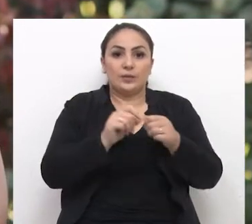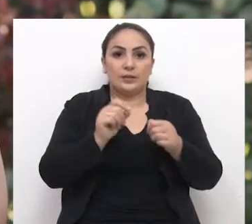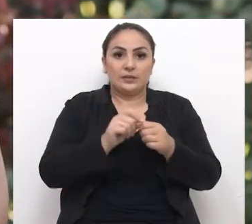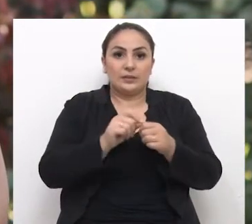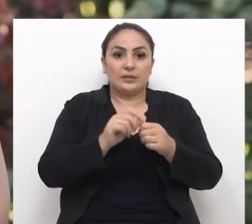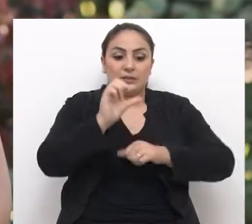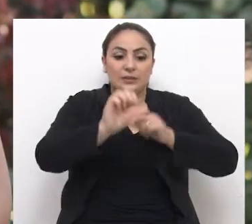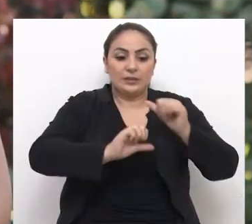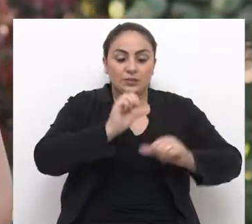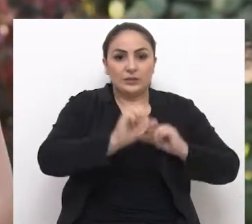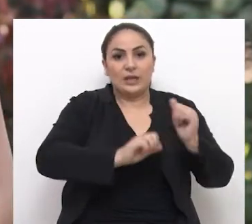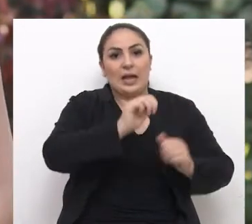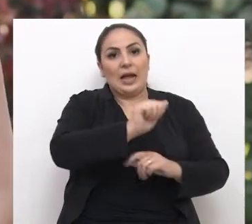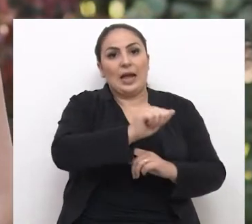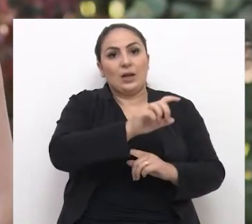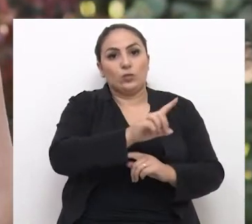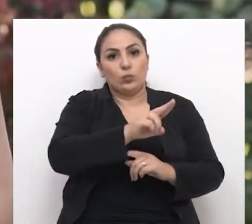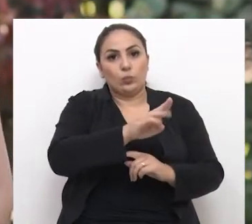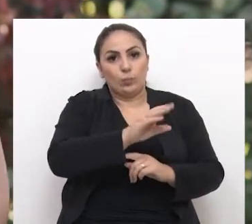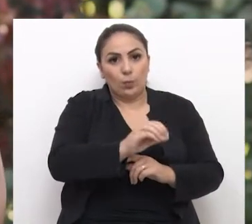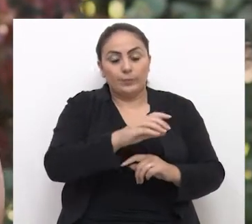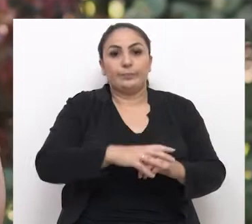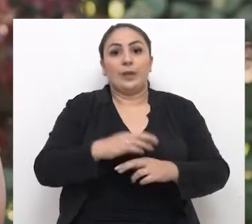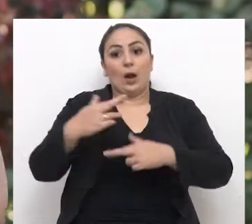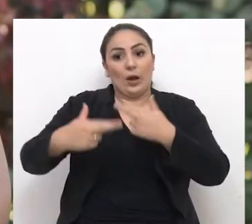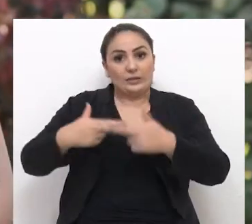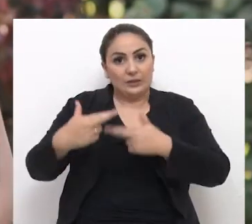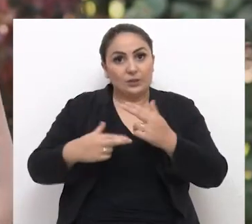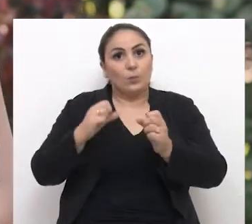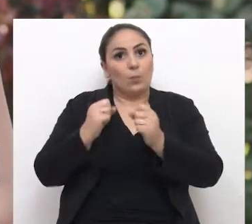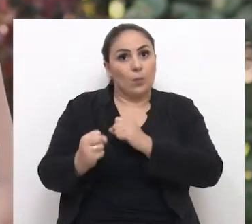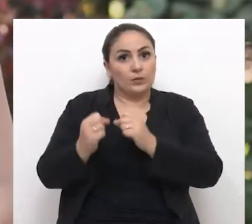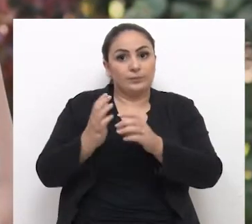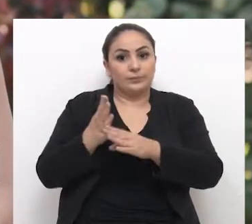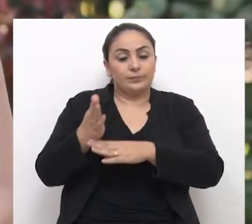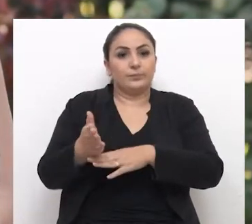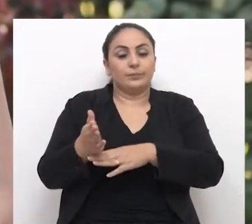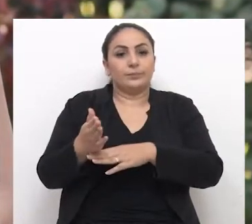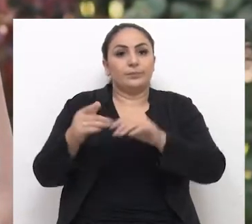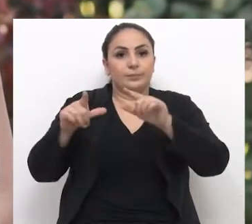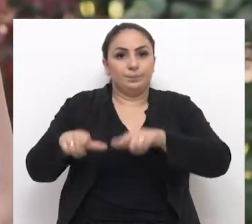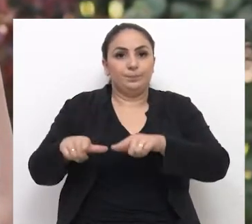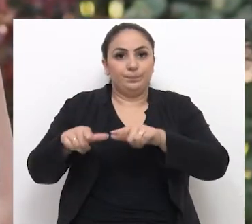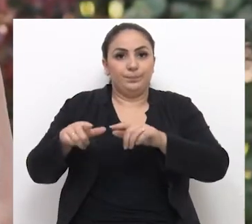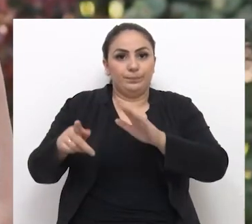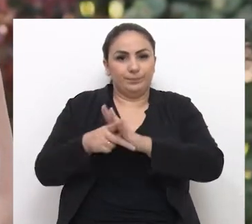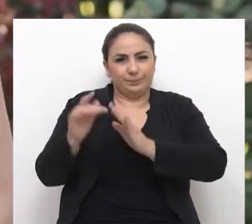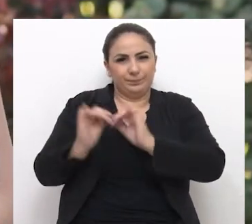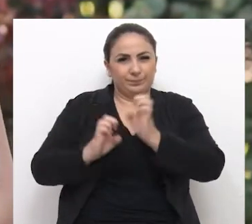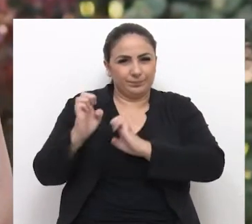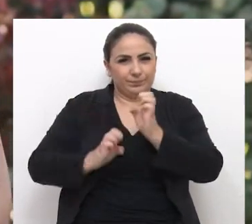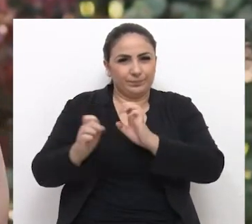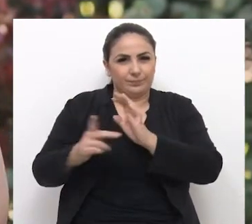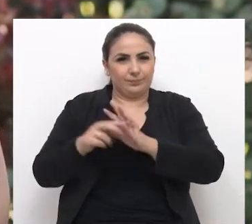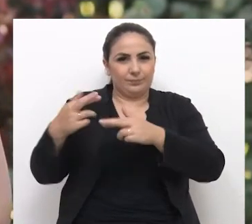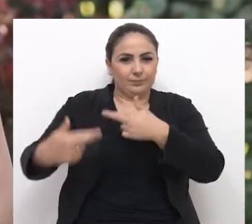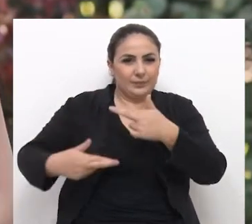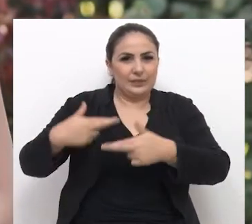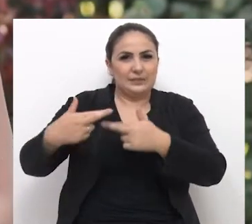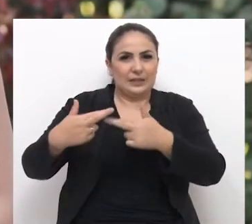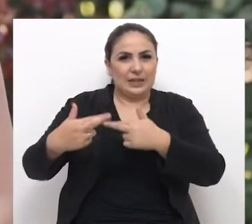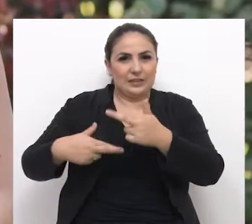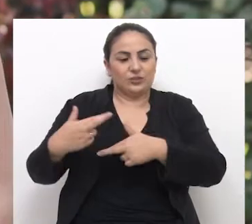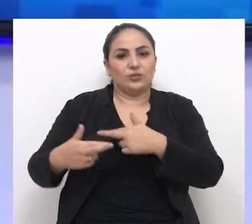e transformar eles em adubos. Os resíduos recicláveis nós deveríamos encaminhar para as cooperativas de reciclagem ou empresas que